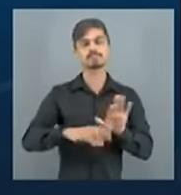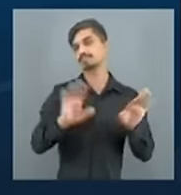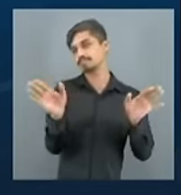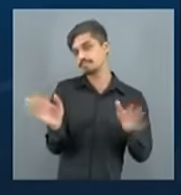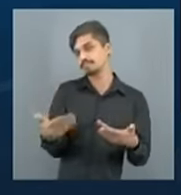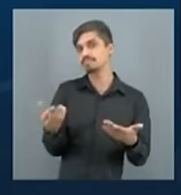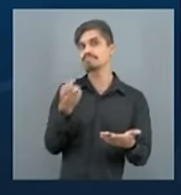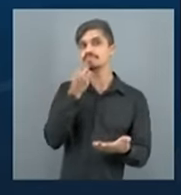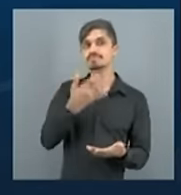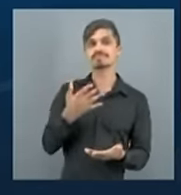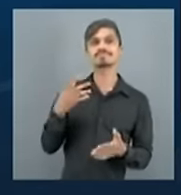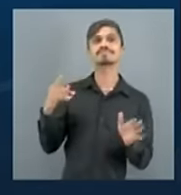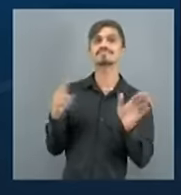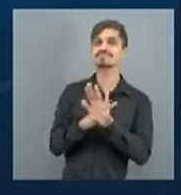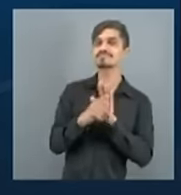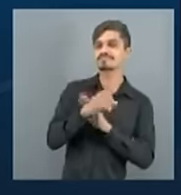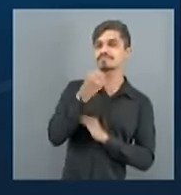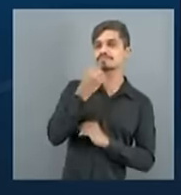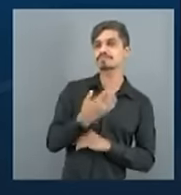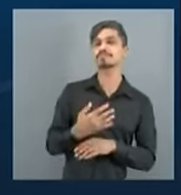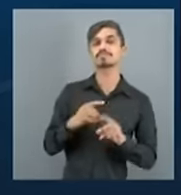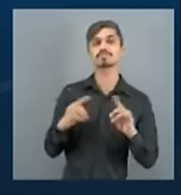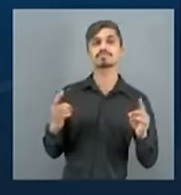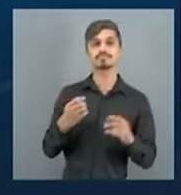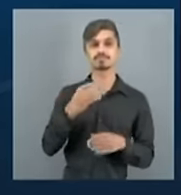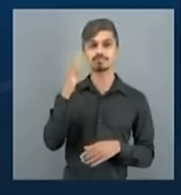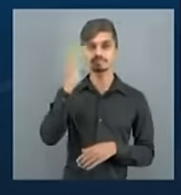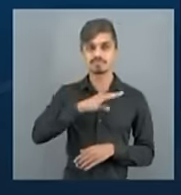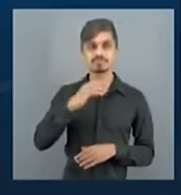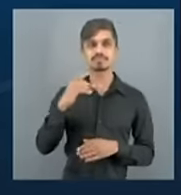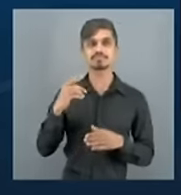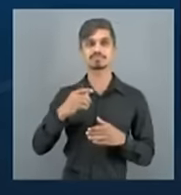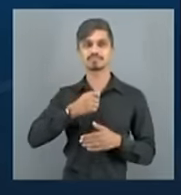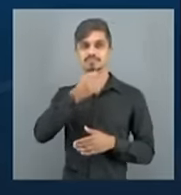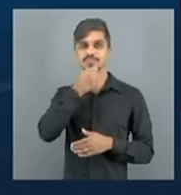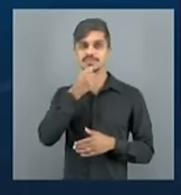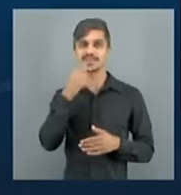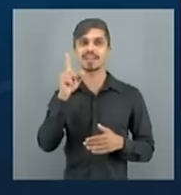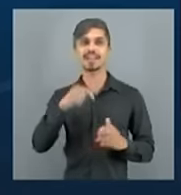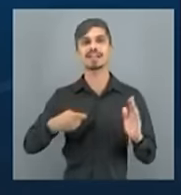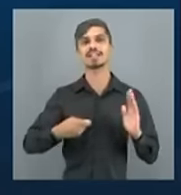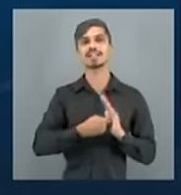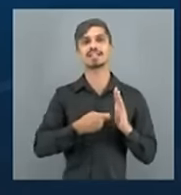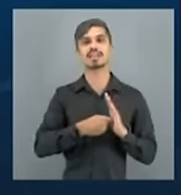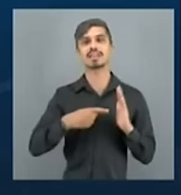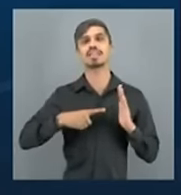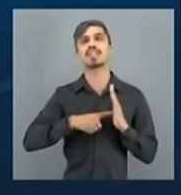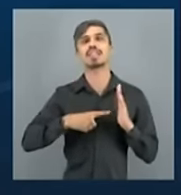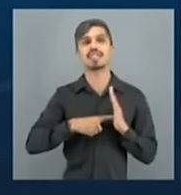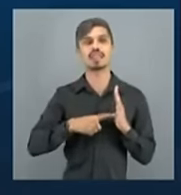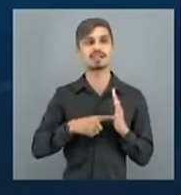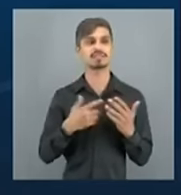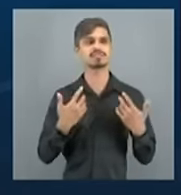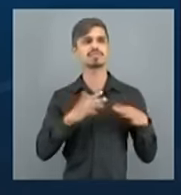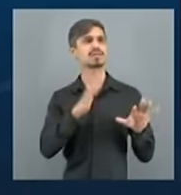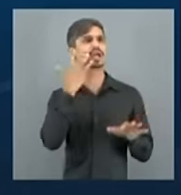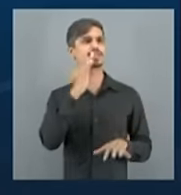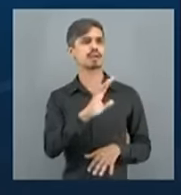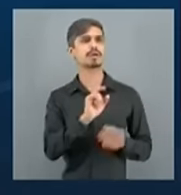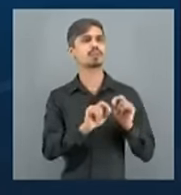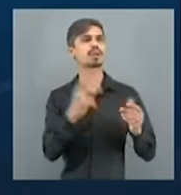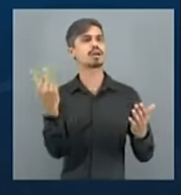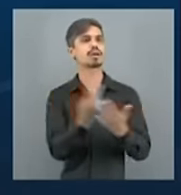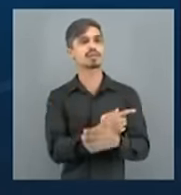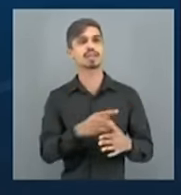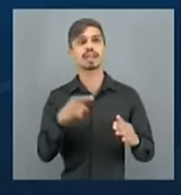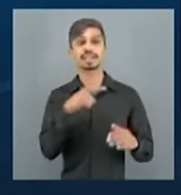bom jornalista, sabe fazer essas perguntas. Mas o mau jornalista hoje, ele é acusador. Ele não quer saber o que aconteceu. Ele vai